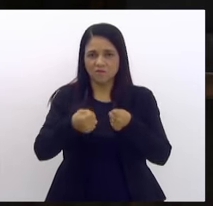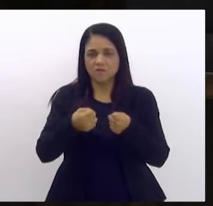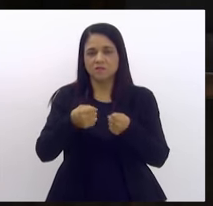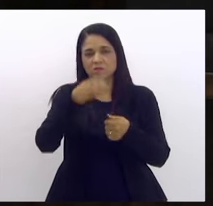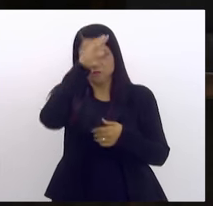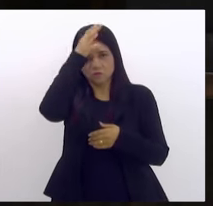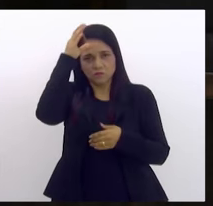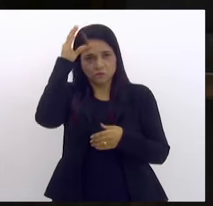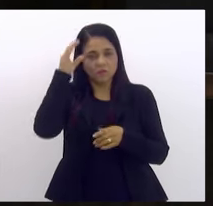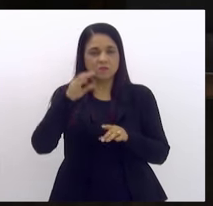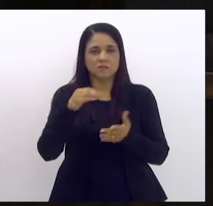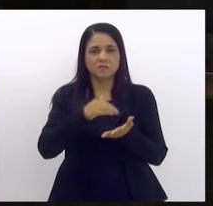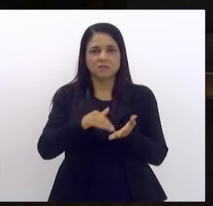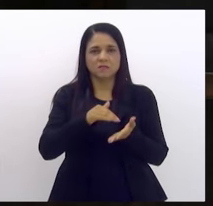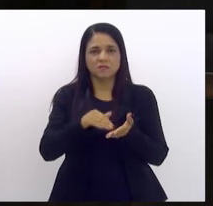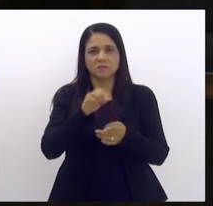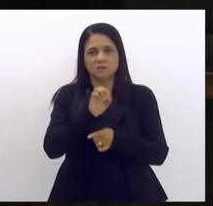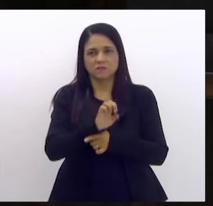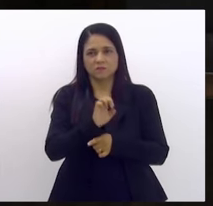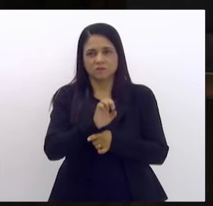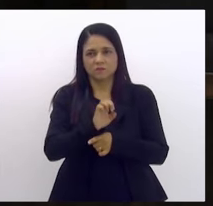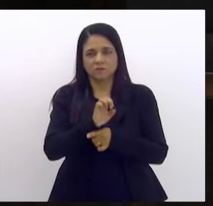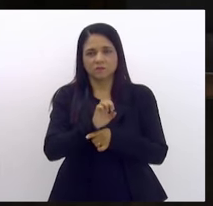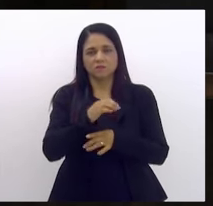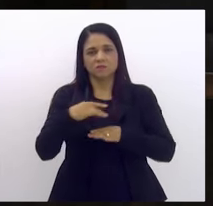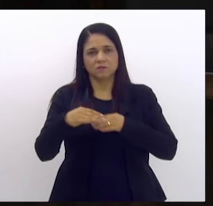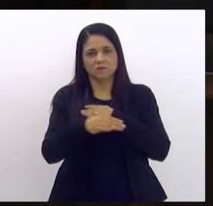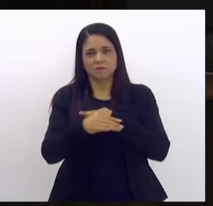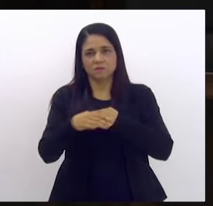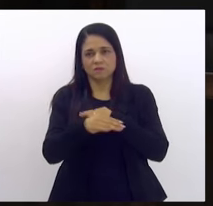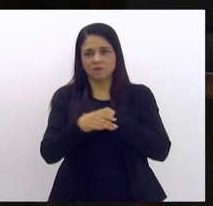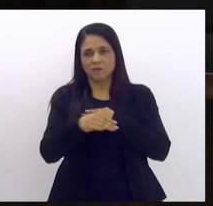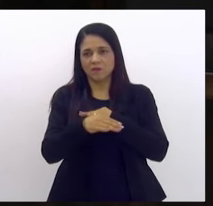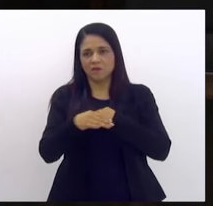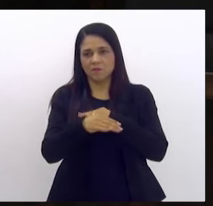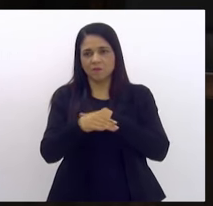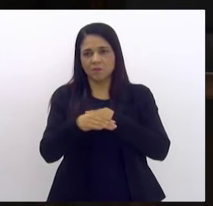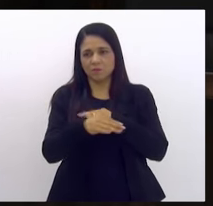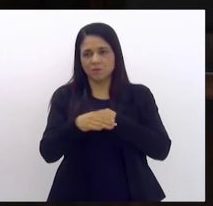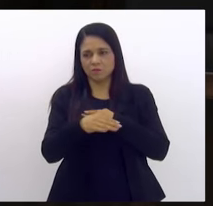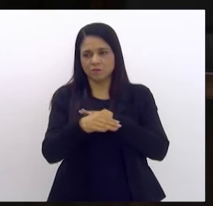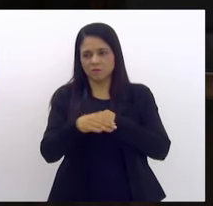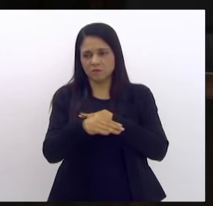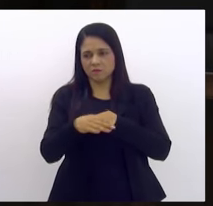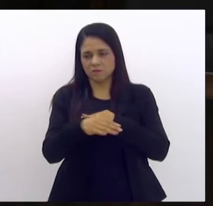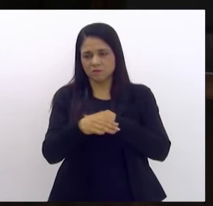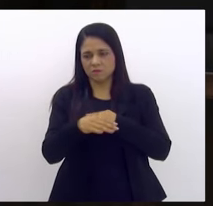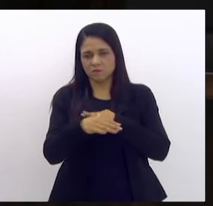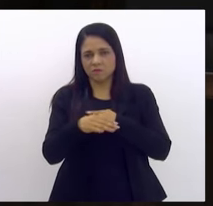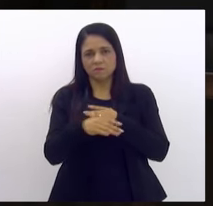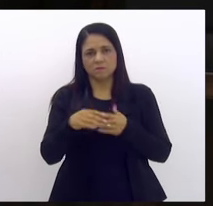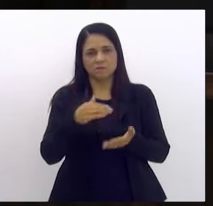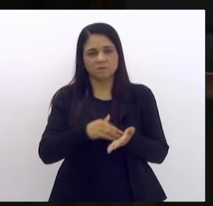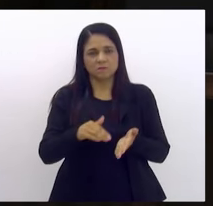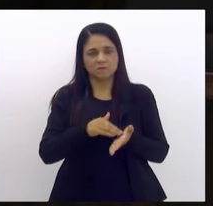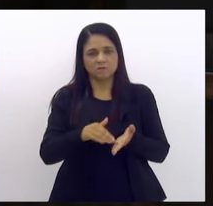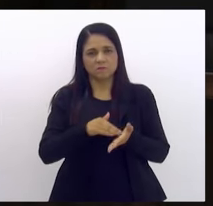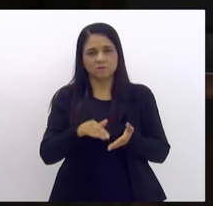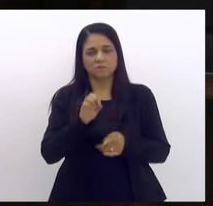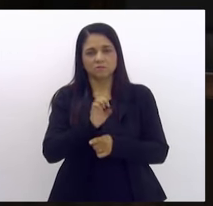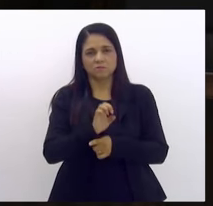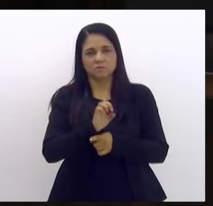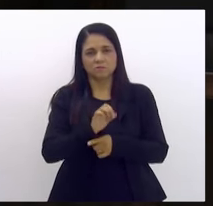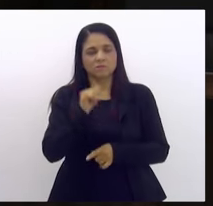Consumidor. Secretaria do Estado das Cidades. Secretaria do Estado da Cidade. Secretaria do Estado da